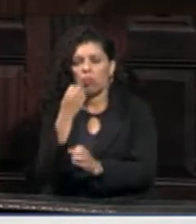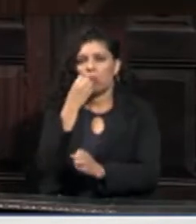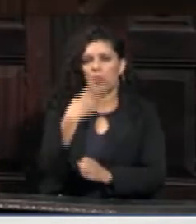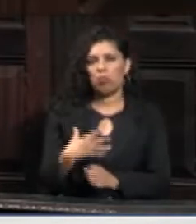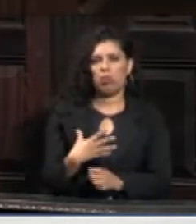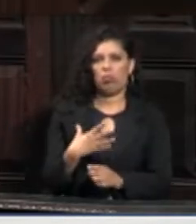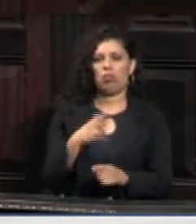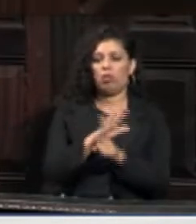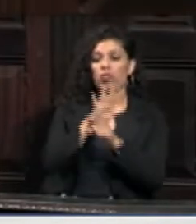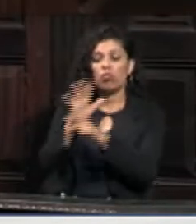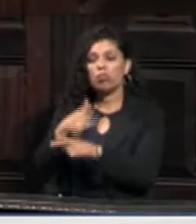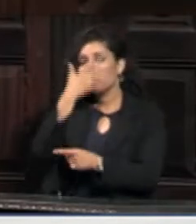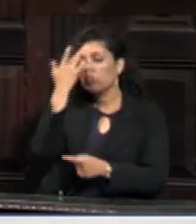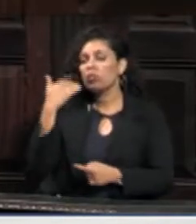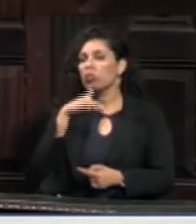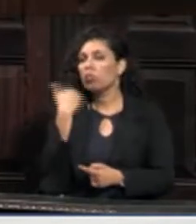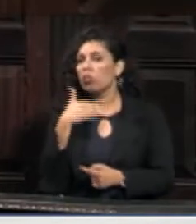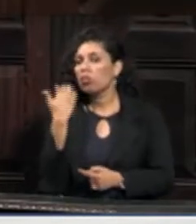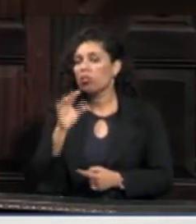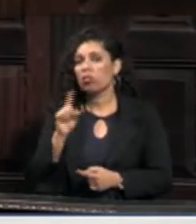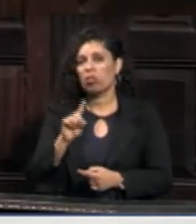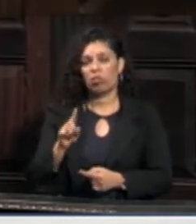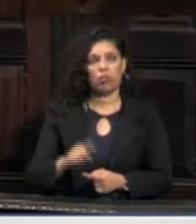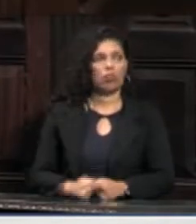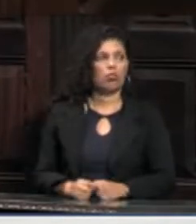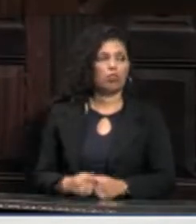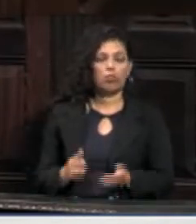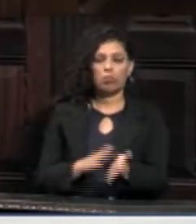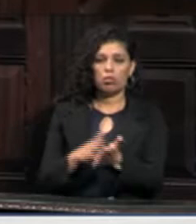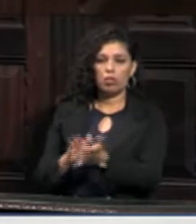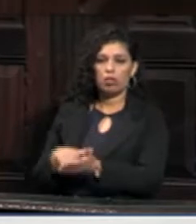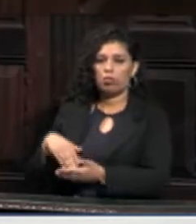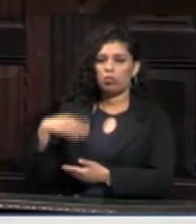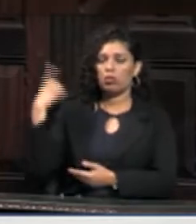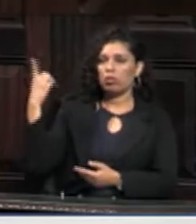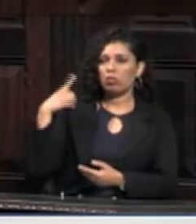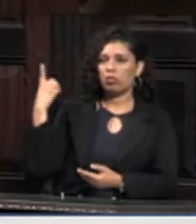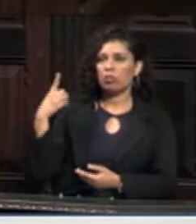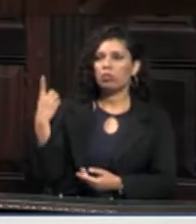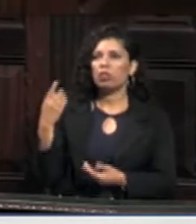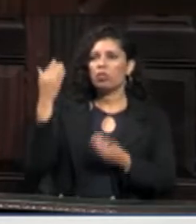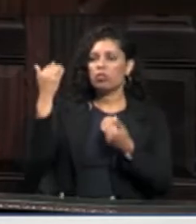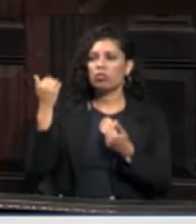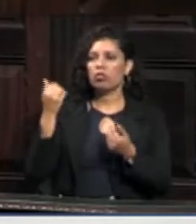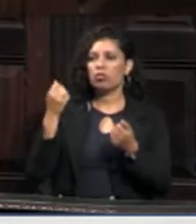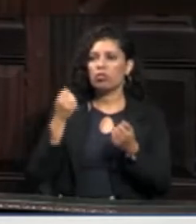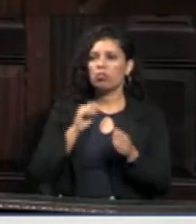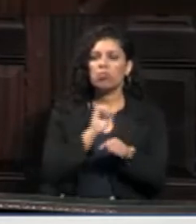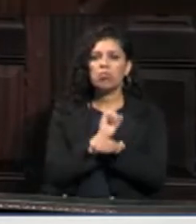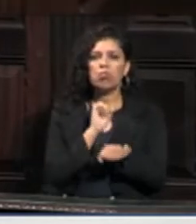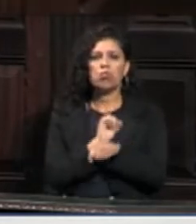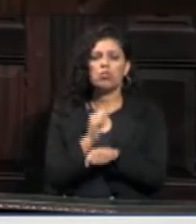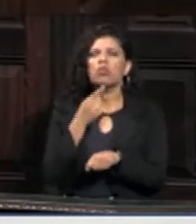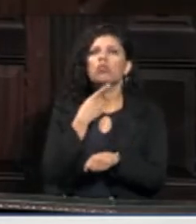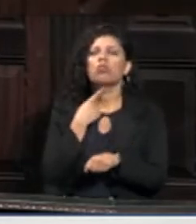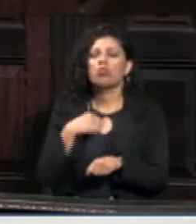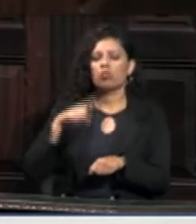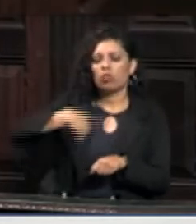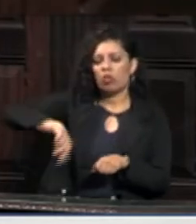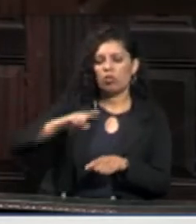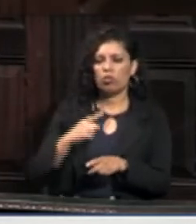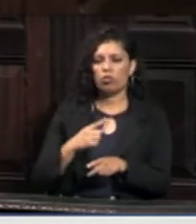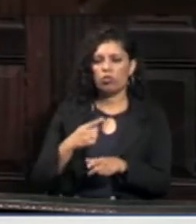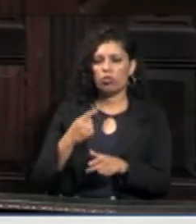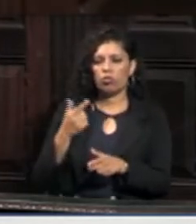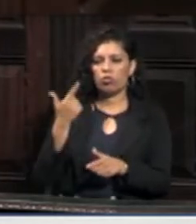as pessoas estão morrendo e não são atendidas. Então, parabéns, espero que a gente possa aprovar esse projeto, dando uma solução para acabar com